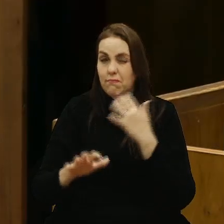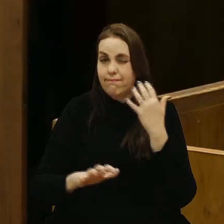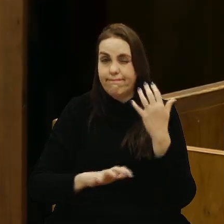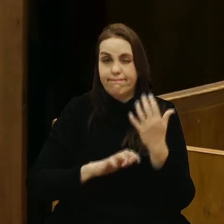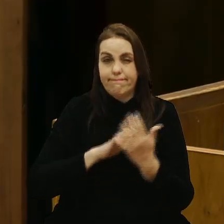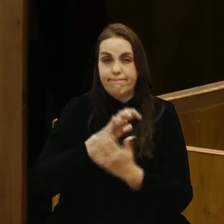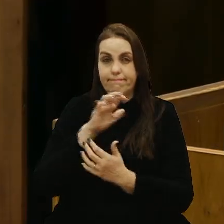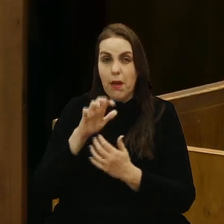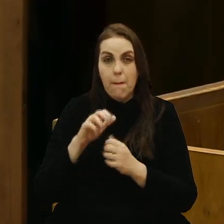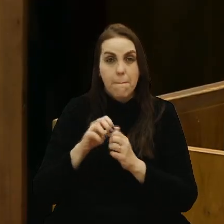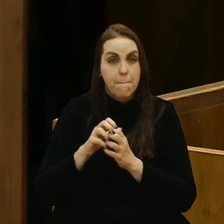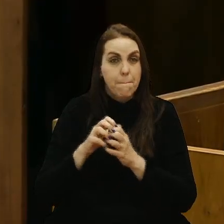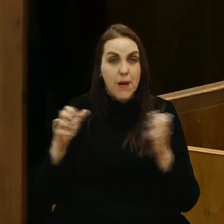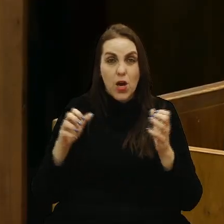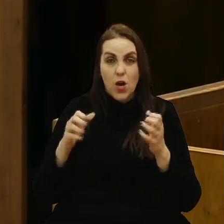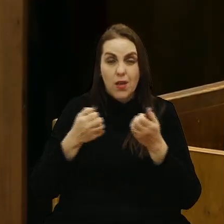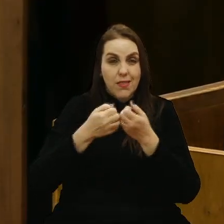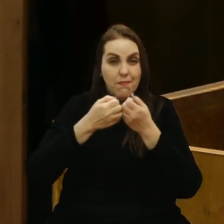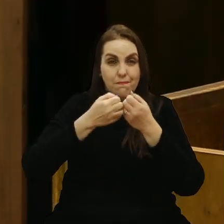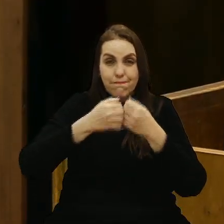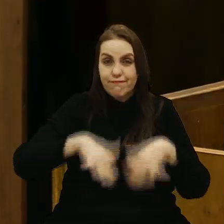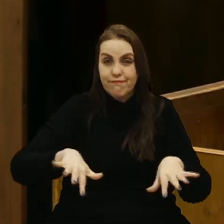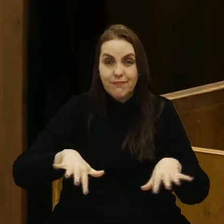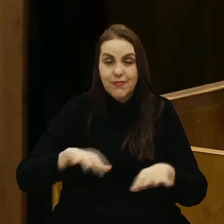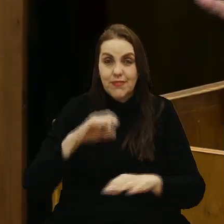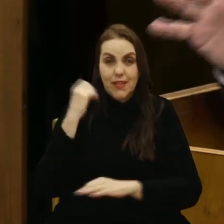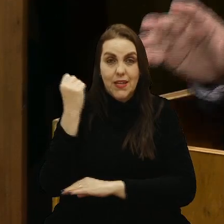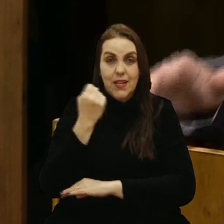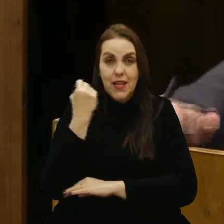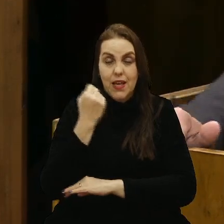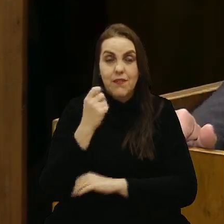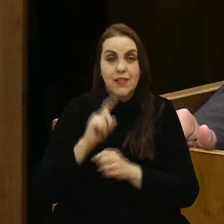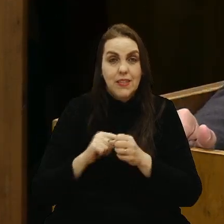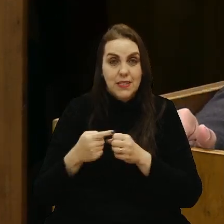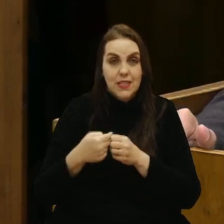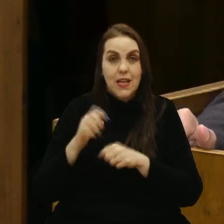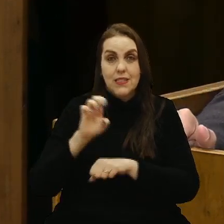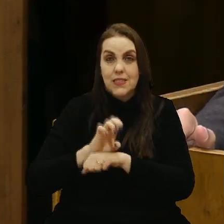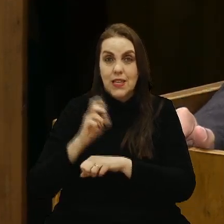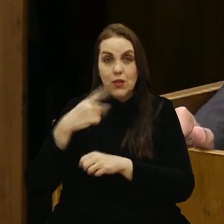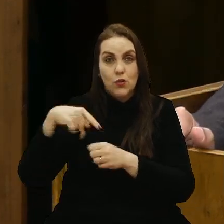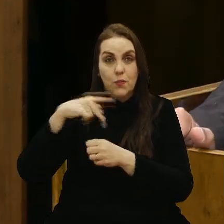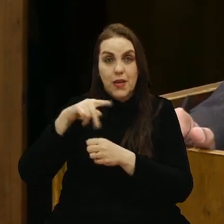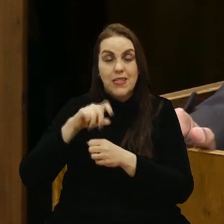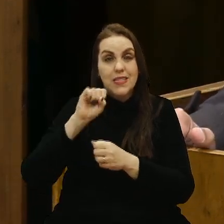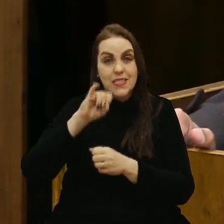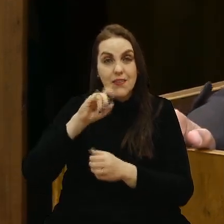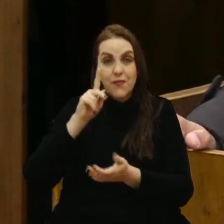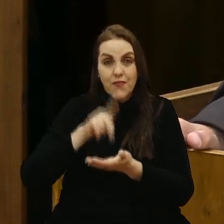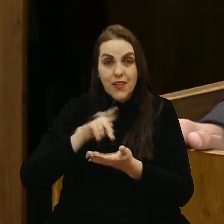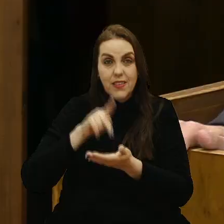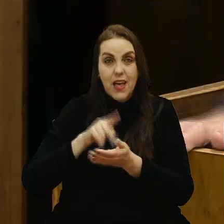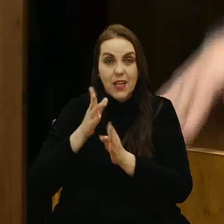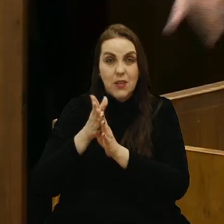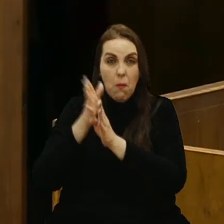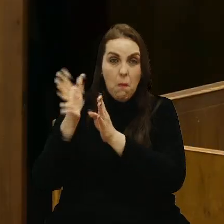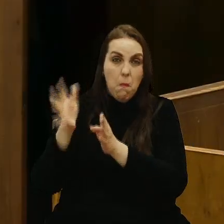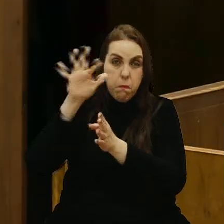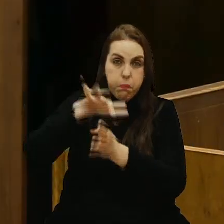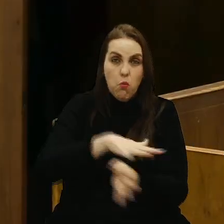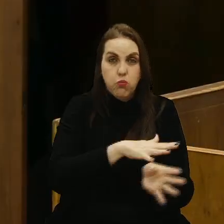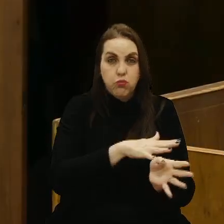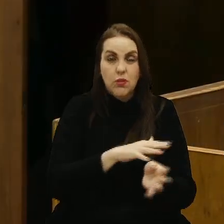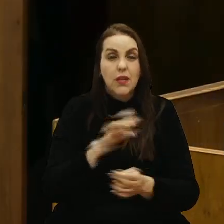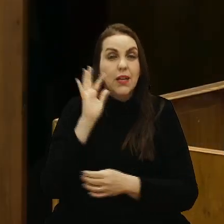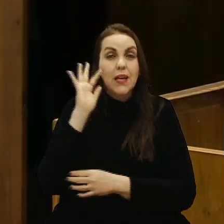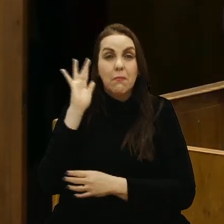seria a maior tragédia da nossa cidade e talvez do estado e do país, se de fato isso teria gerado problema. E vocês